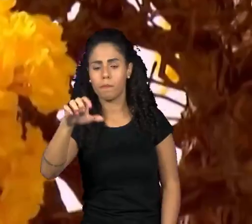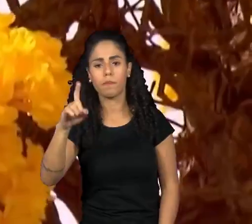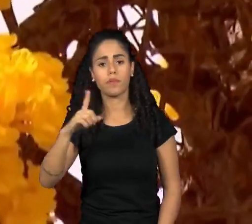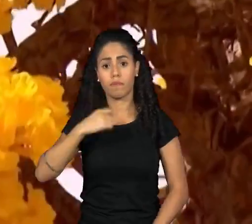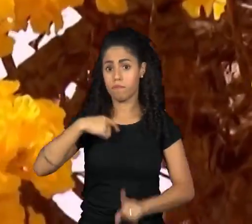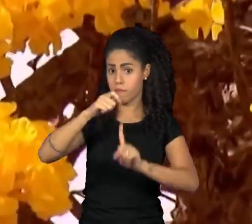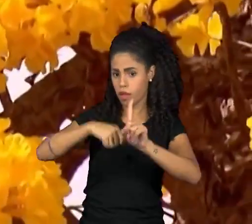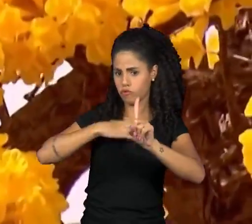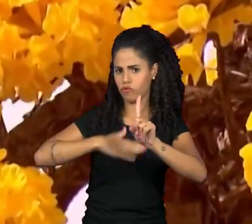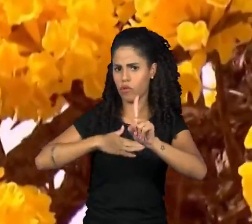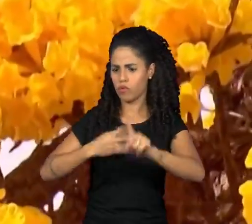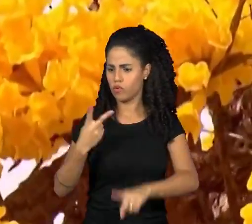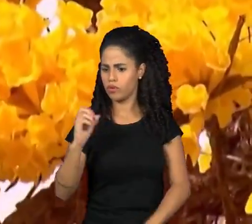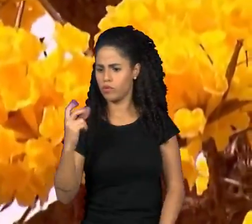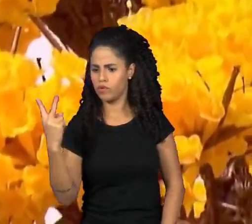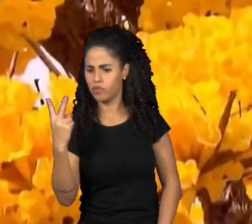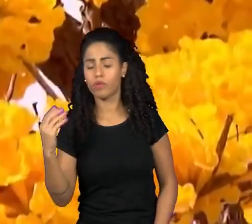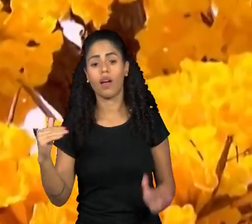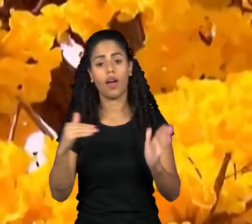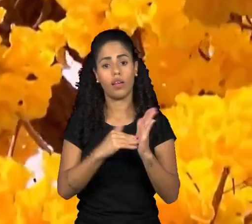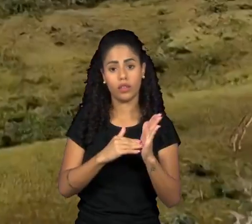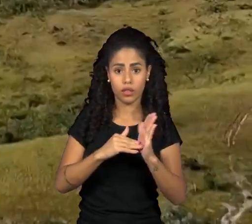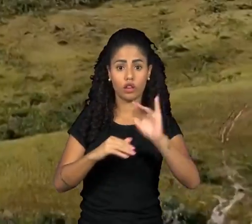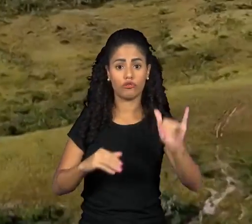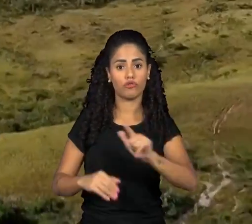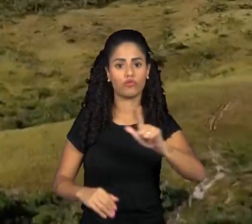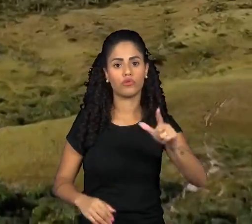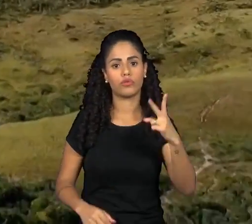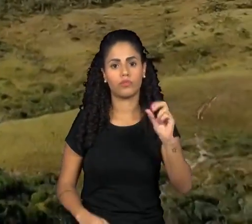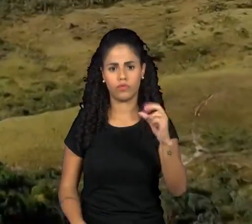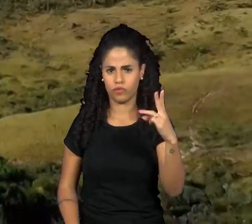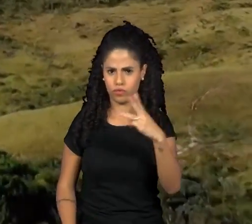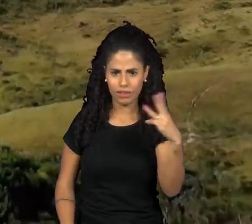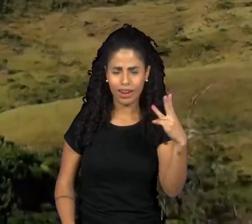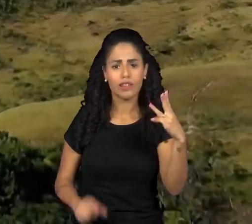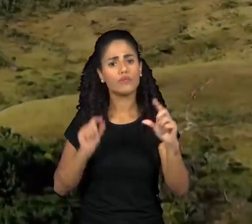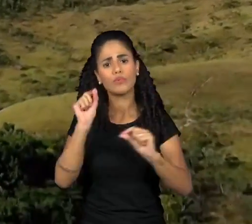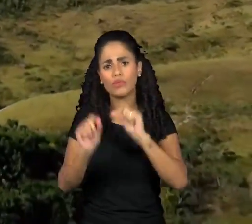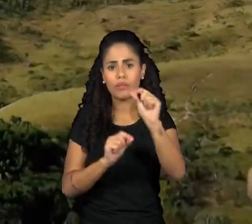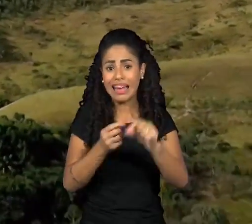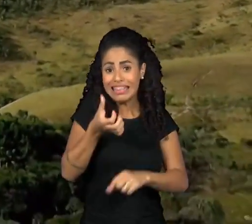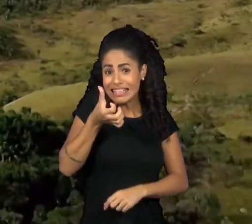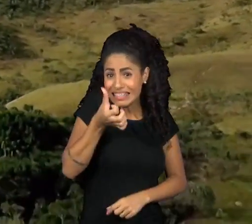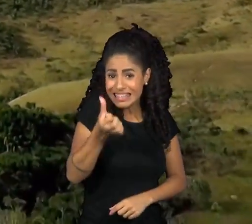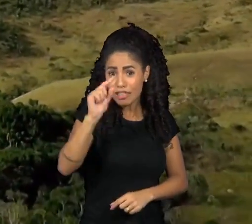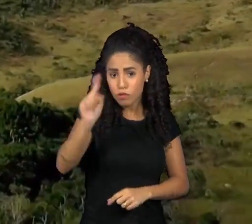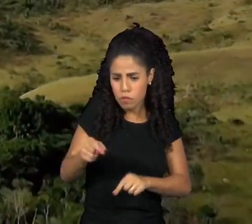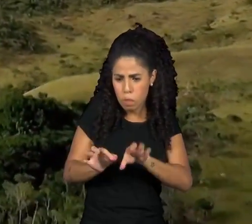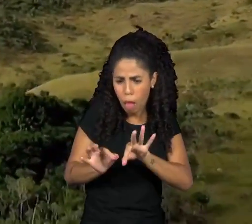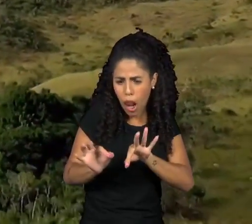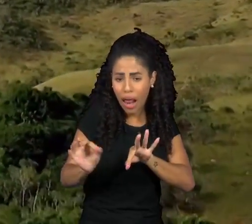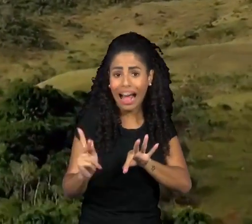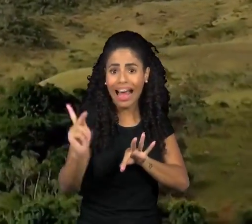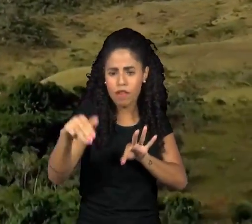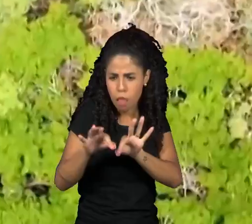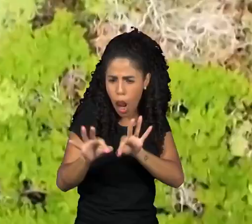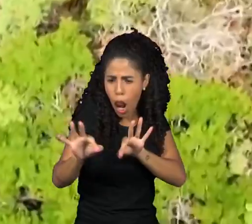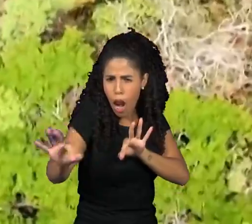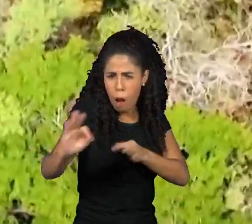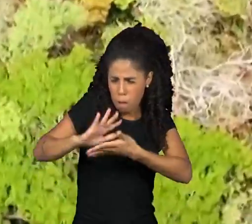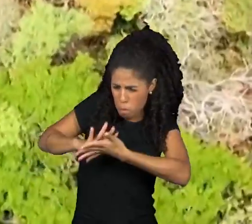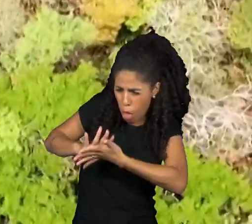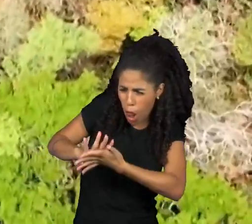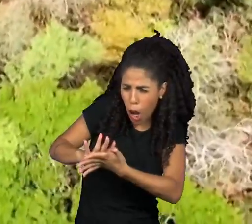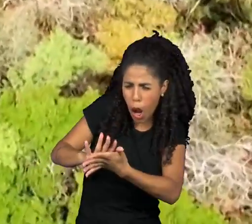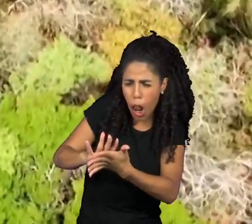de 2022 e julho de 2023, mais de 6 mil quilômetros quadrados foram destruídos, o